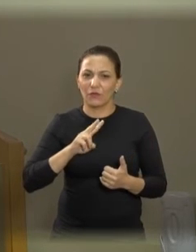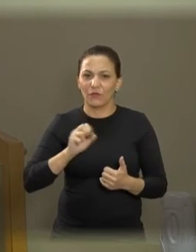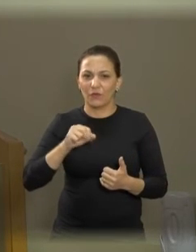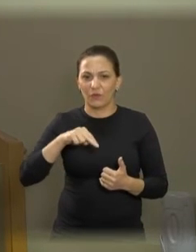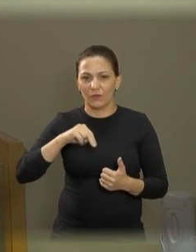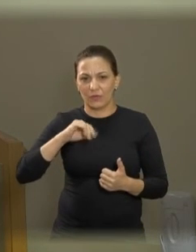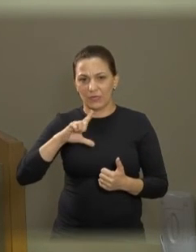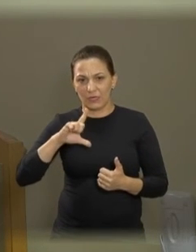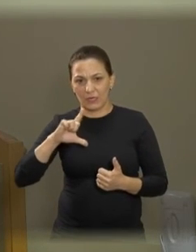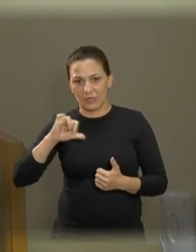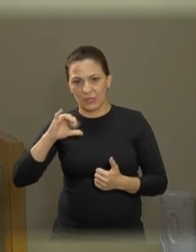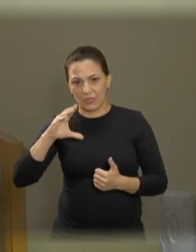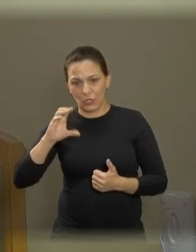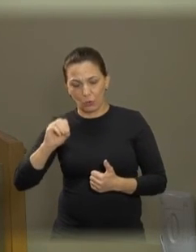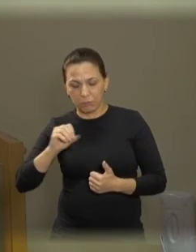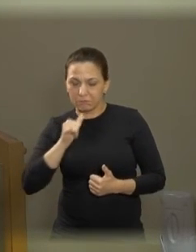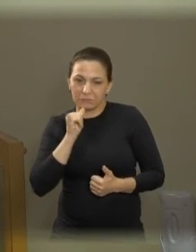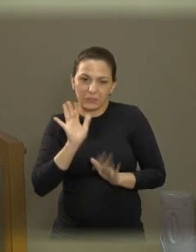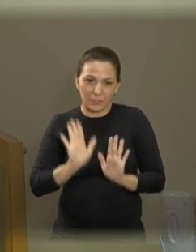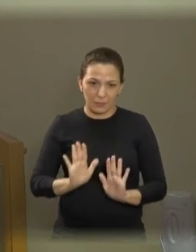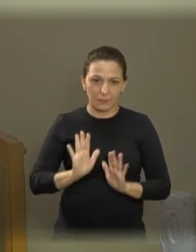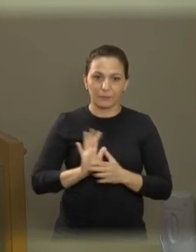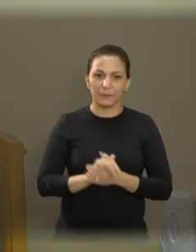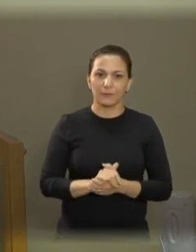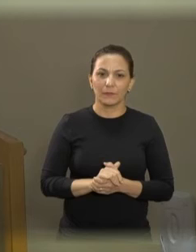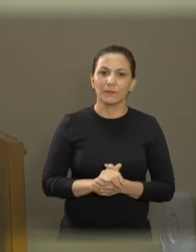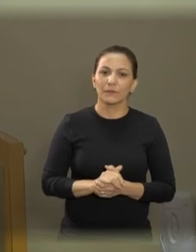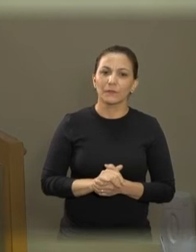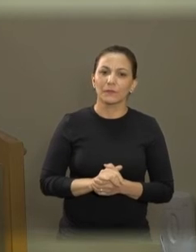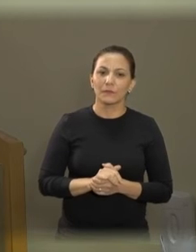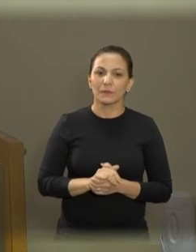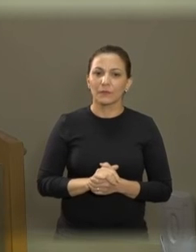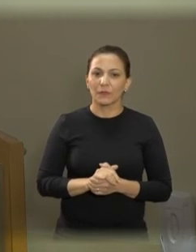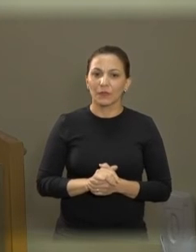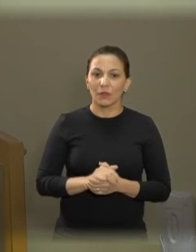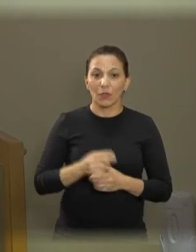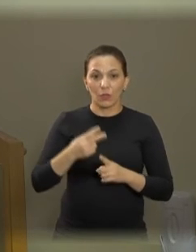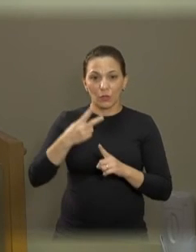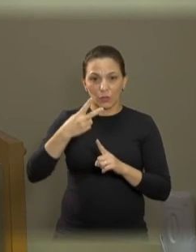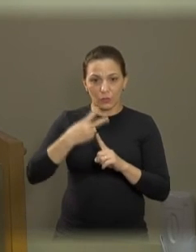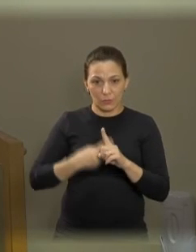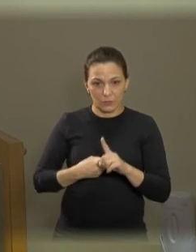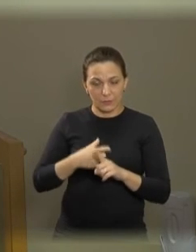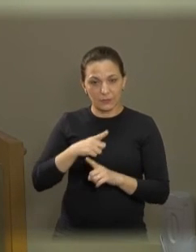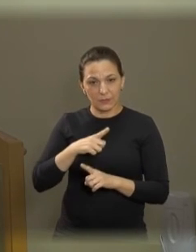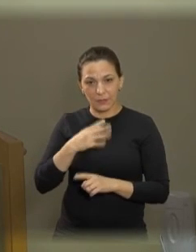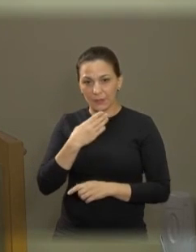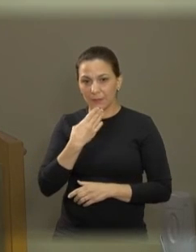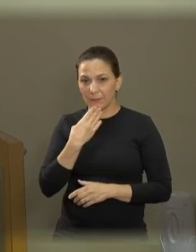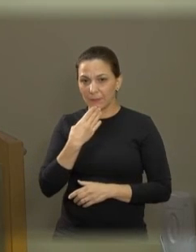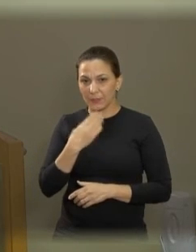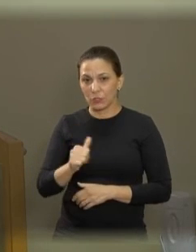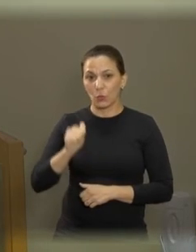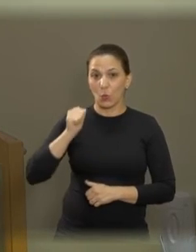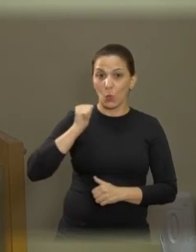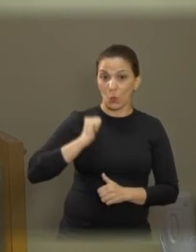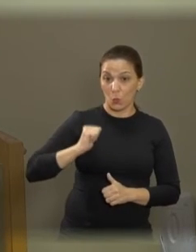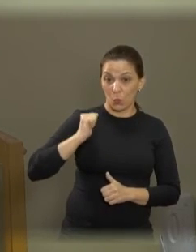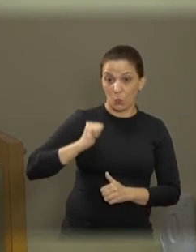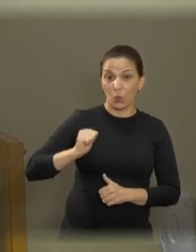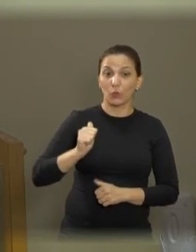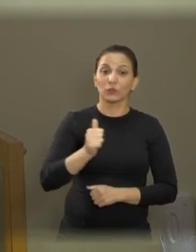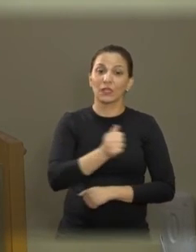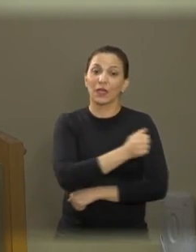vanílico, ferúlico. Então, nós mandamos agora, há uns 2 meses atrás, um pedido de bolsa para uma